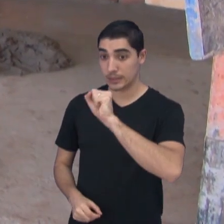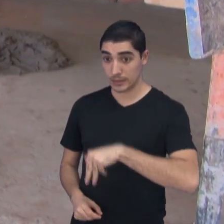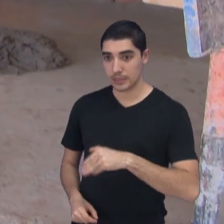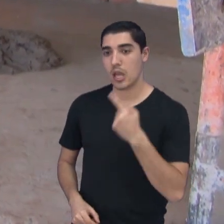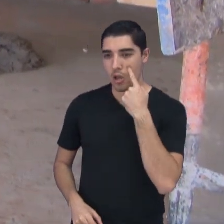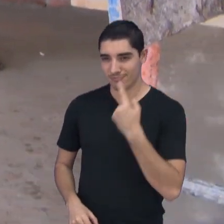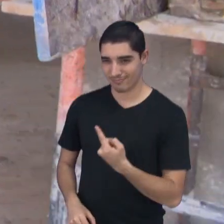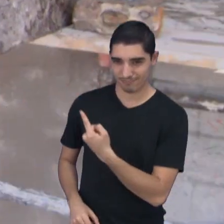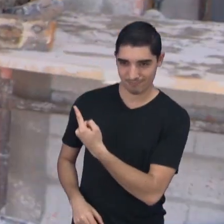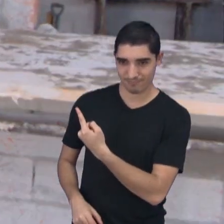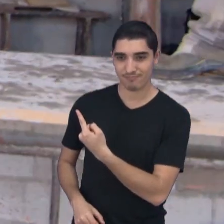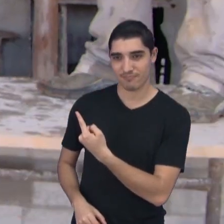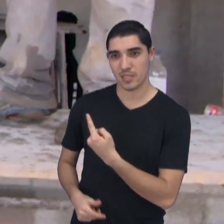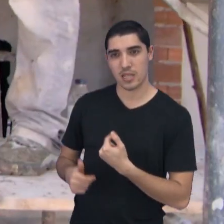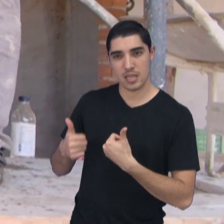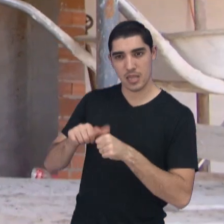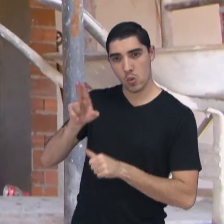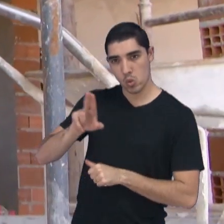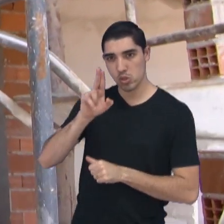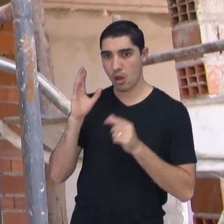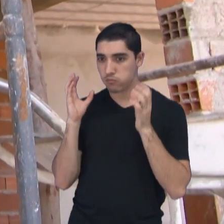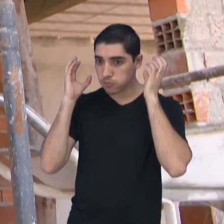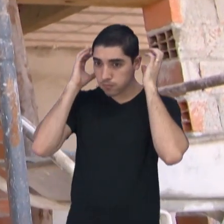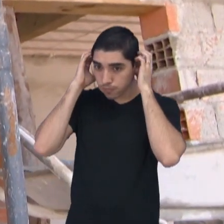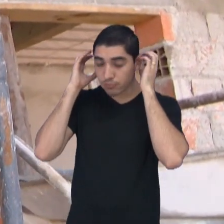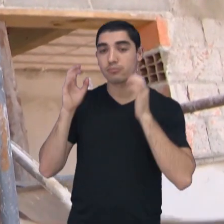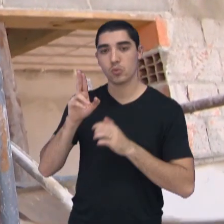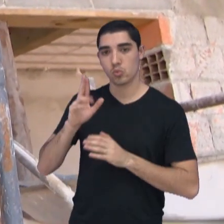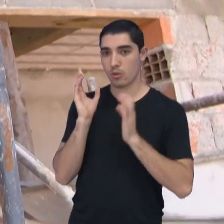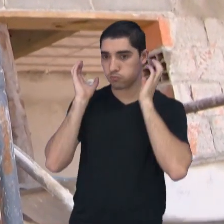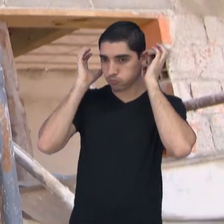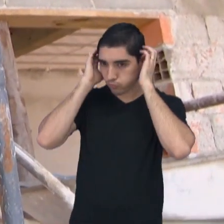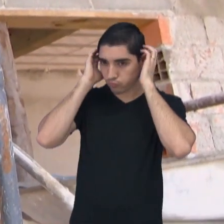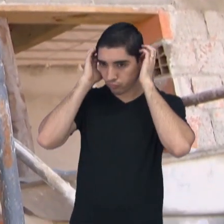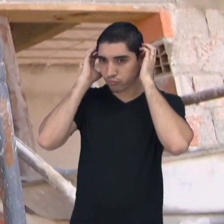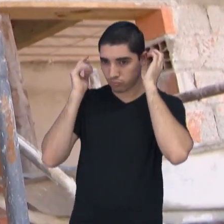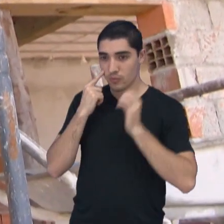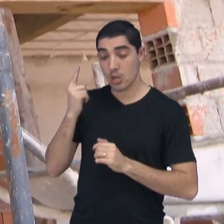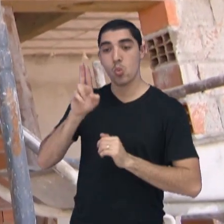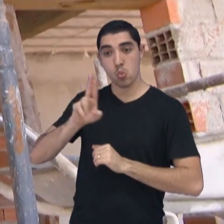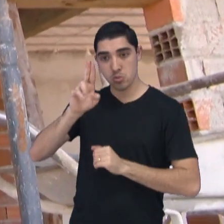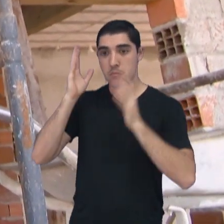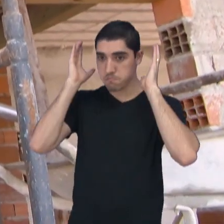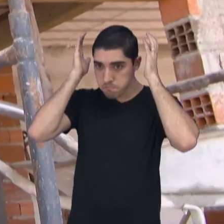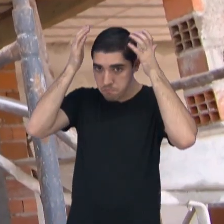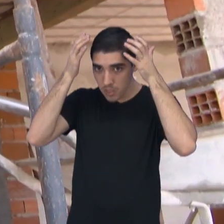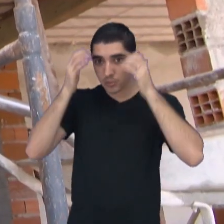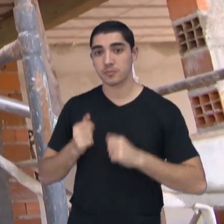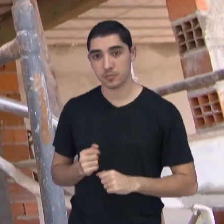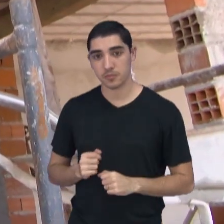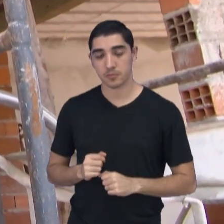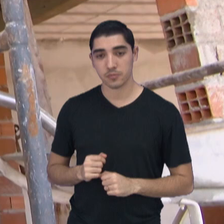ele está com o protetor auricular, né? Uhum. Um abafador, sim. Tá? Tá usando capacete.